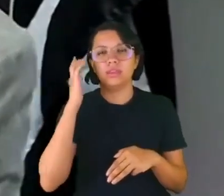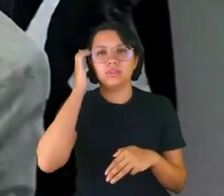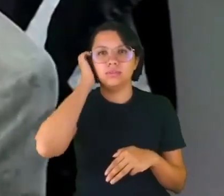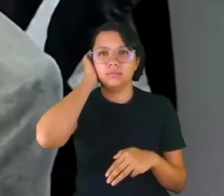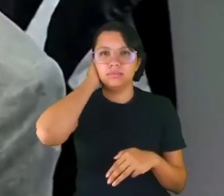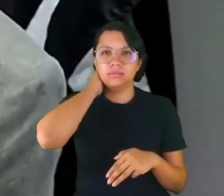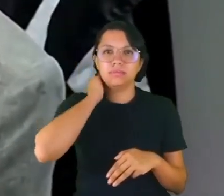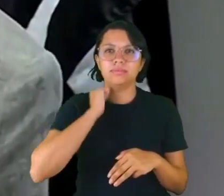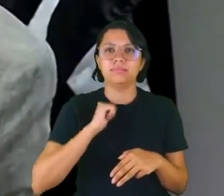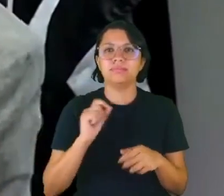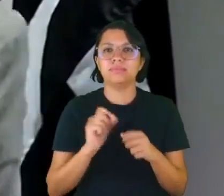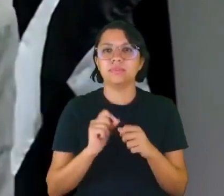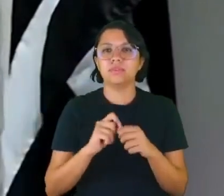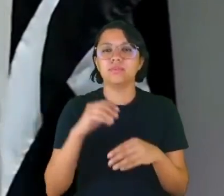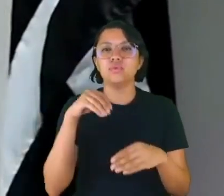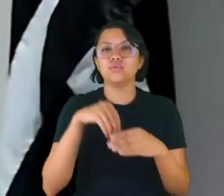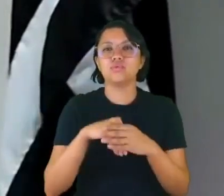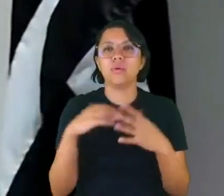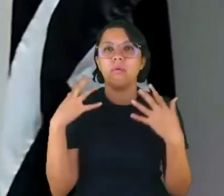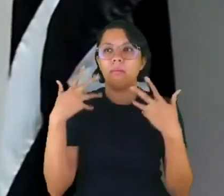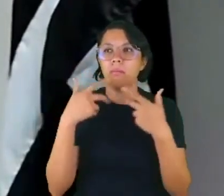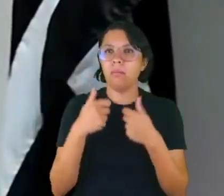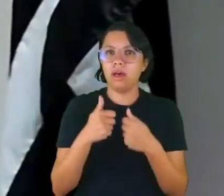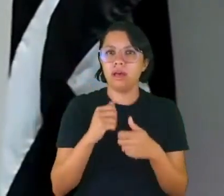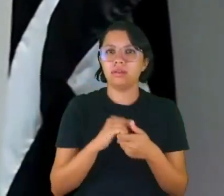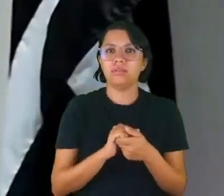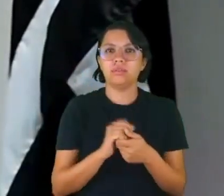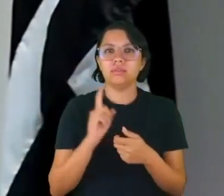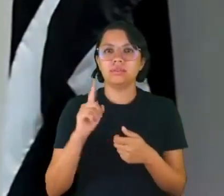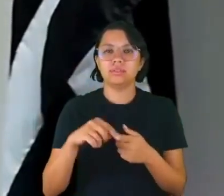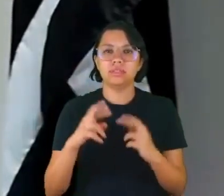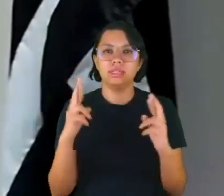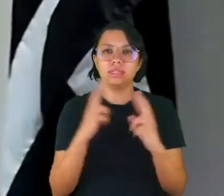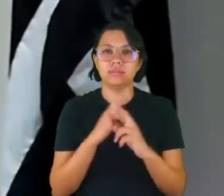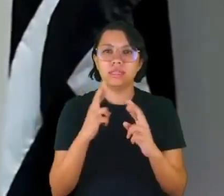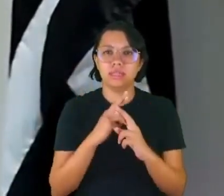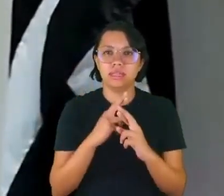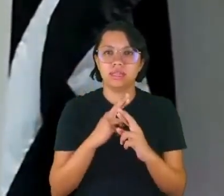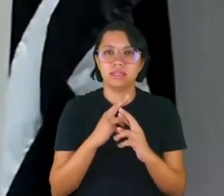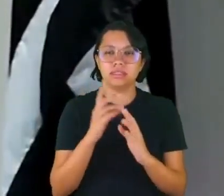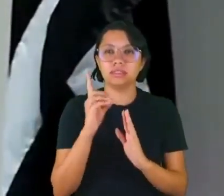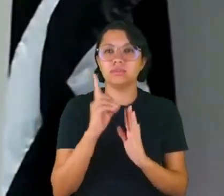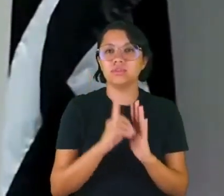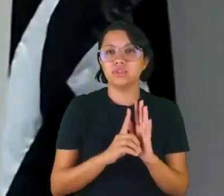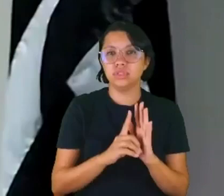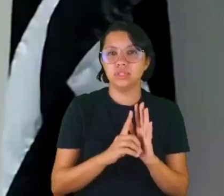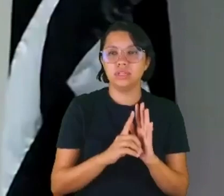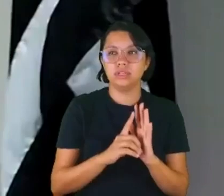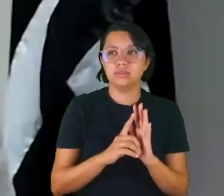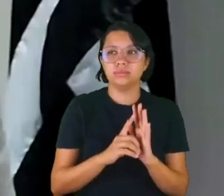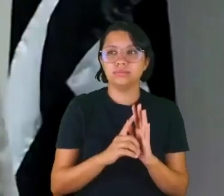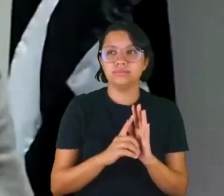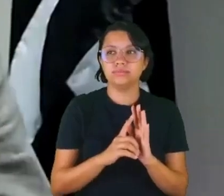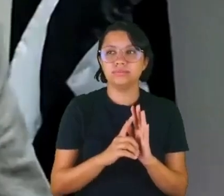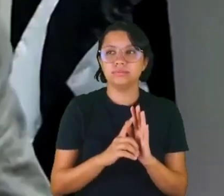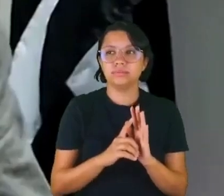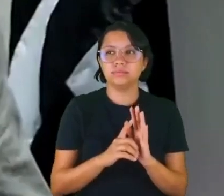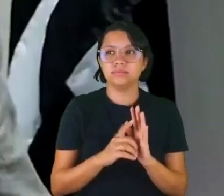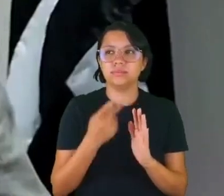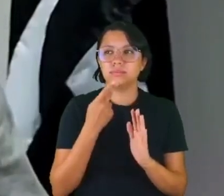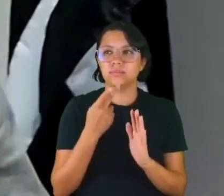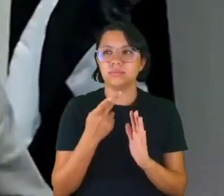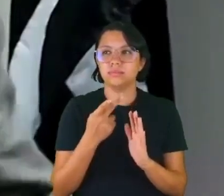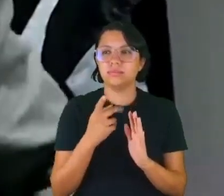direito de autor do João Gilberto. E falou, não, o senhor tem direito de autor. Aí aparece para mim um